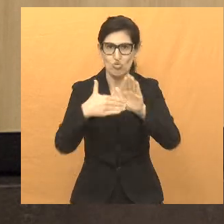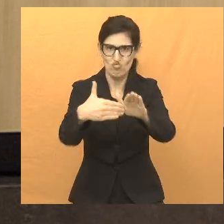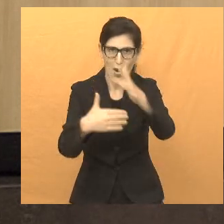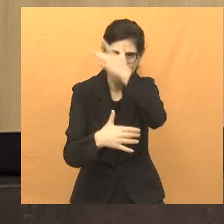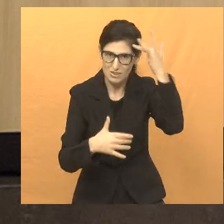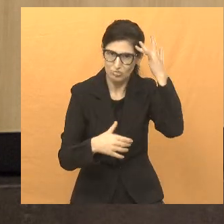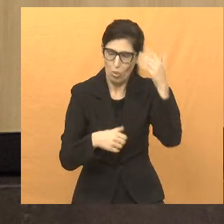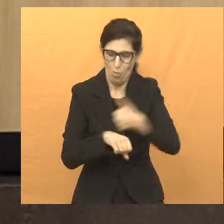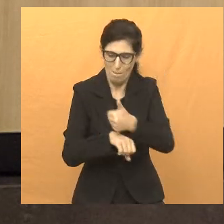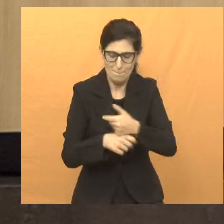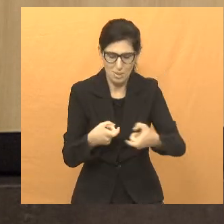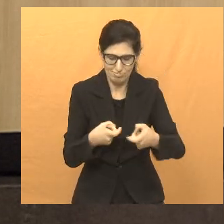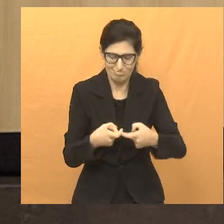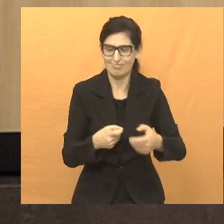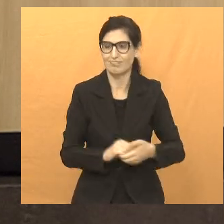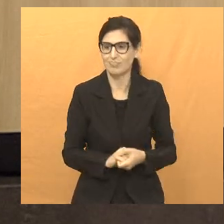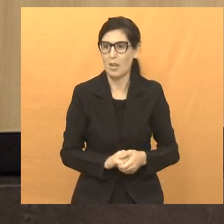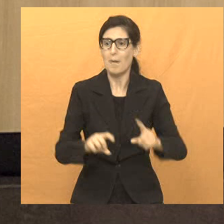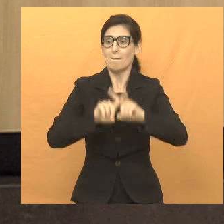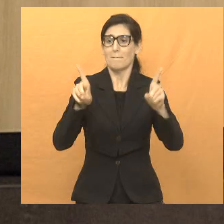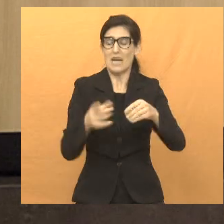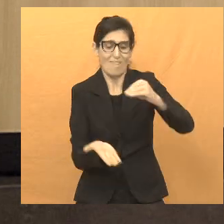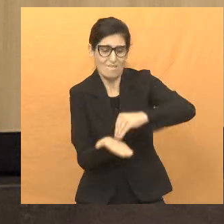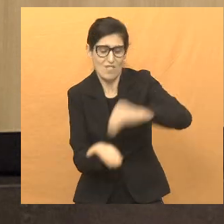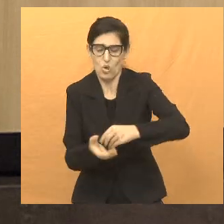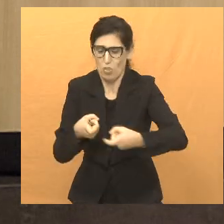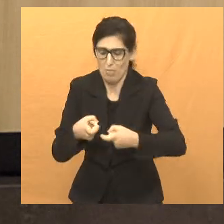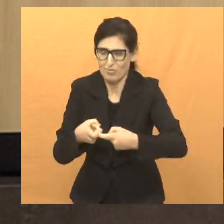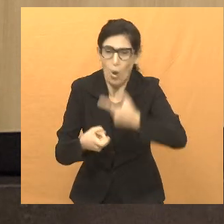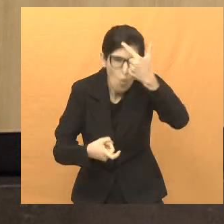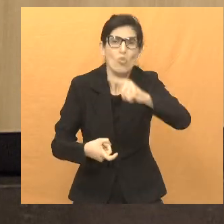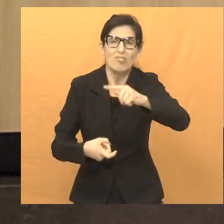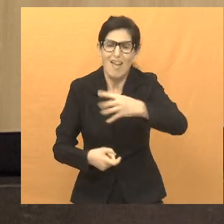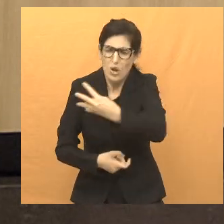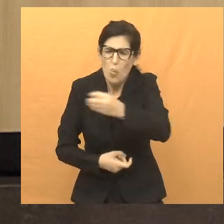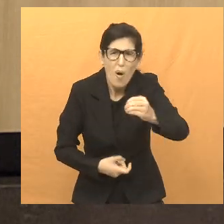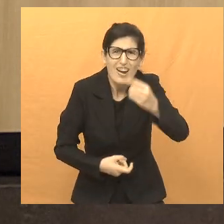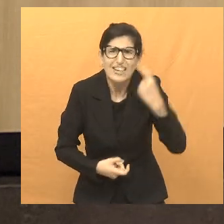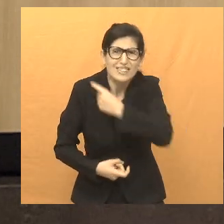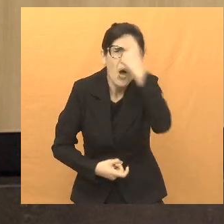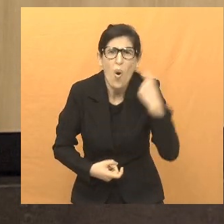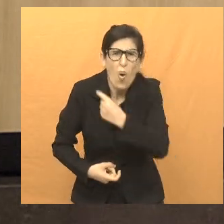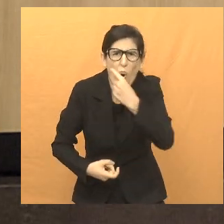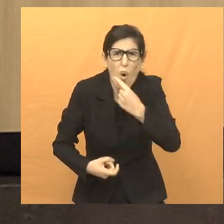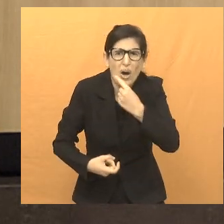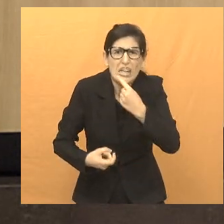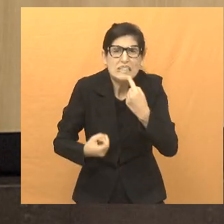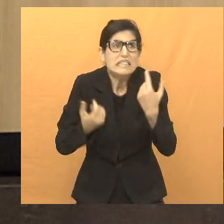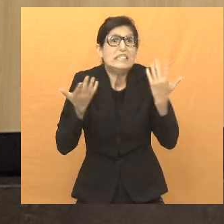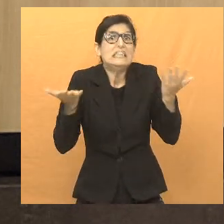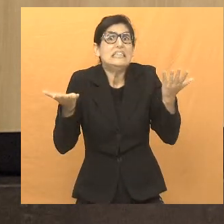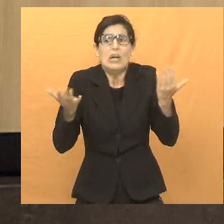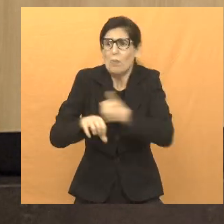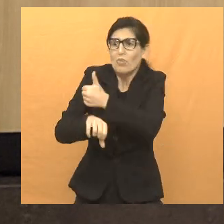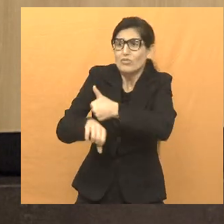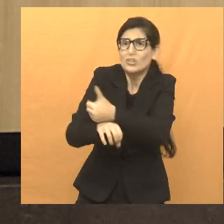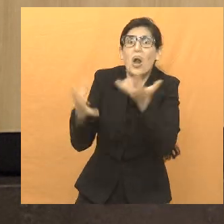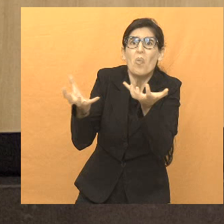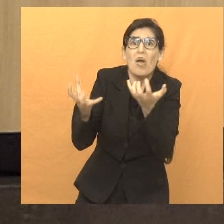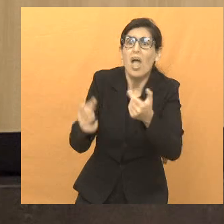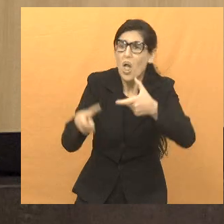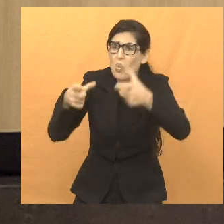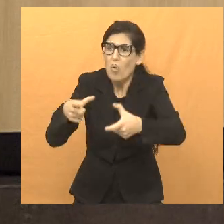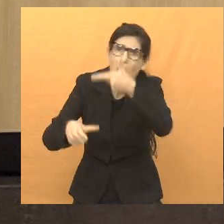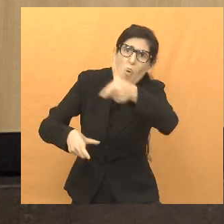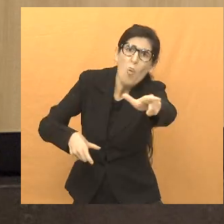conseguir profissionais que consigam ficar 40 horas na unidade. O profissional quer dar plantão, ele quer ter consultório e ele não